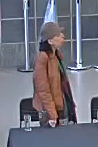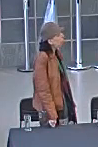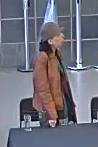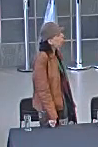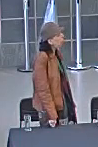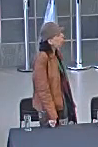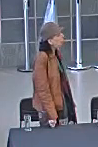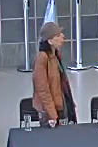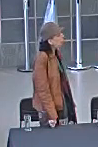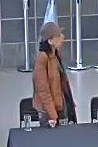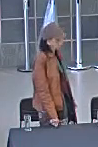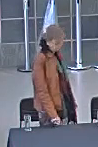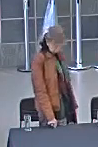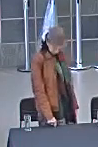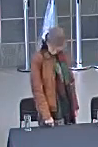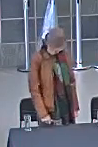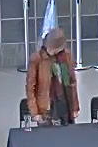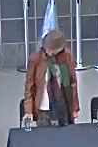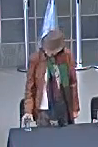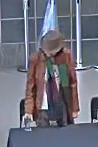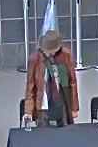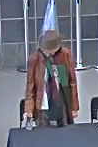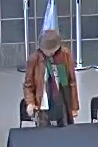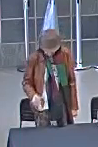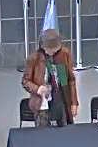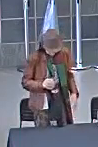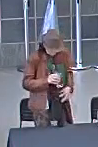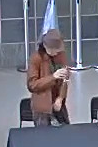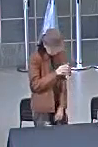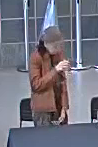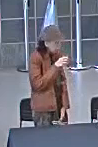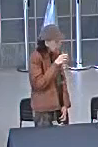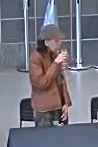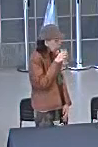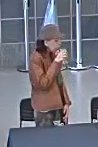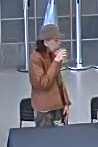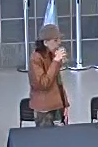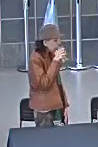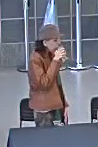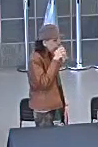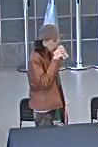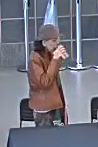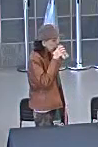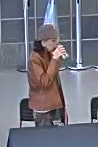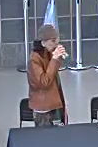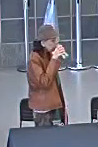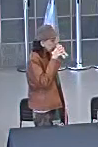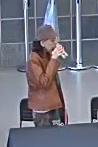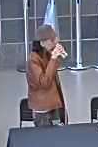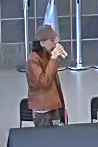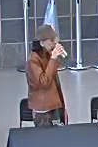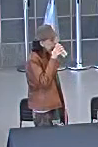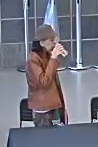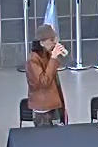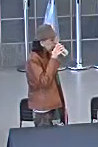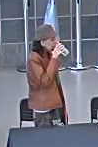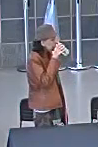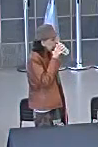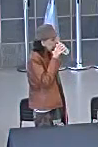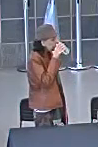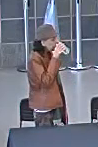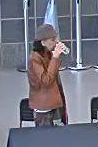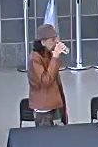Cumprida a finalidade da reunião, a presidência agradece a presença do parlamentar, dos convidados e do público presente, convoca os